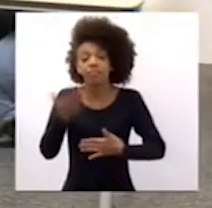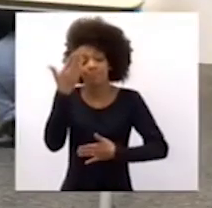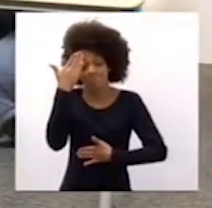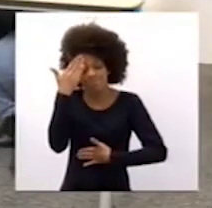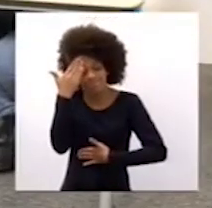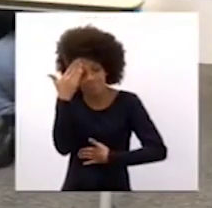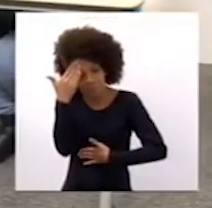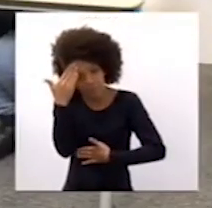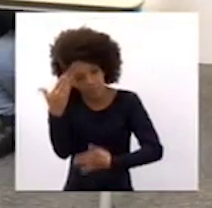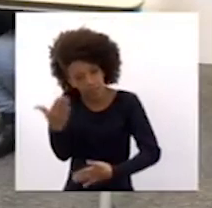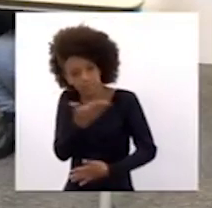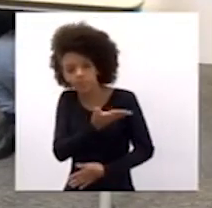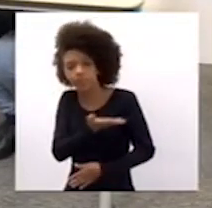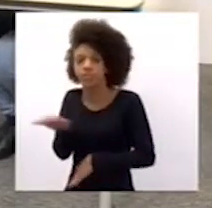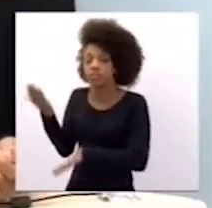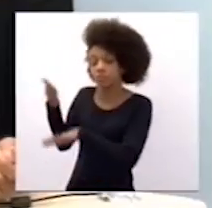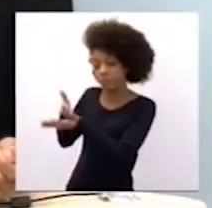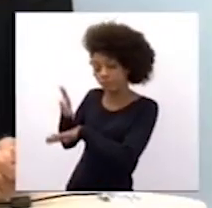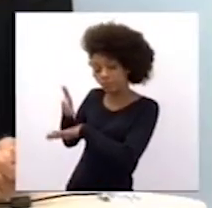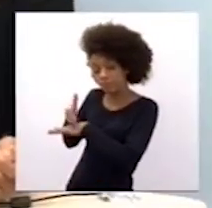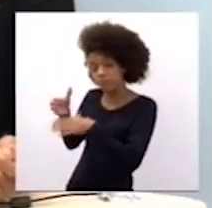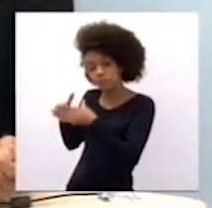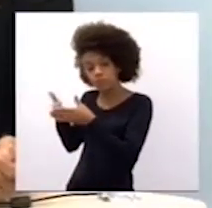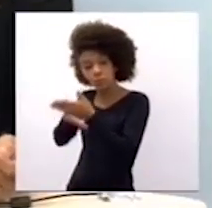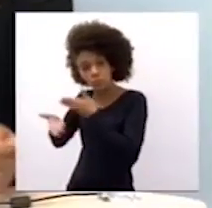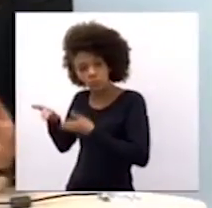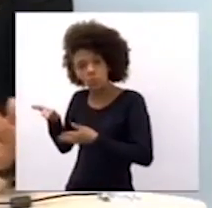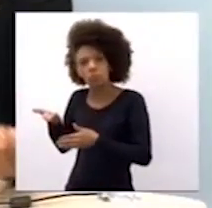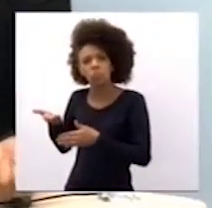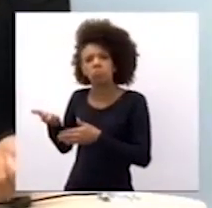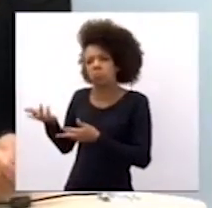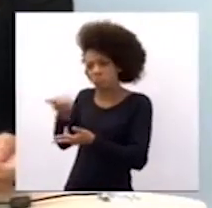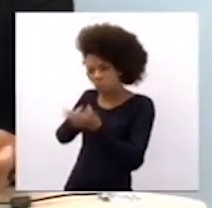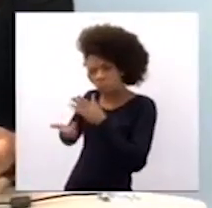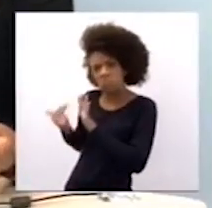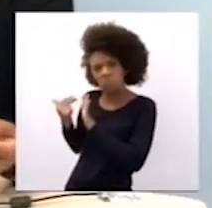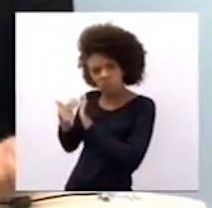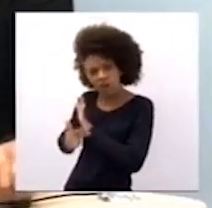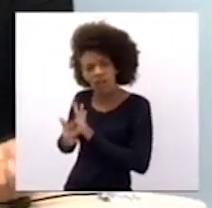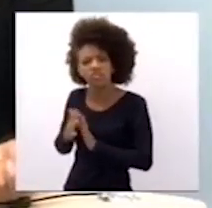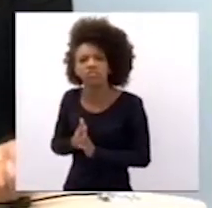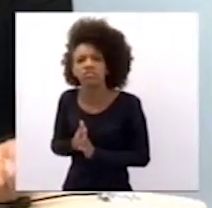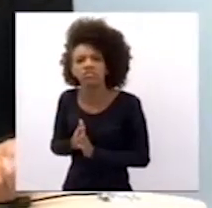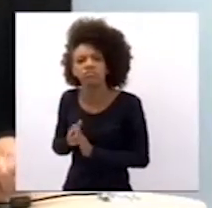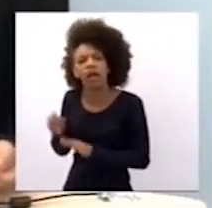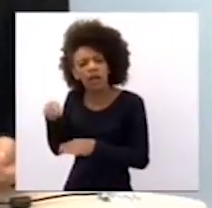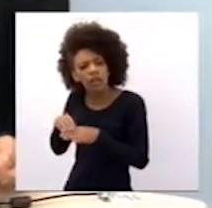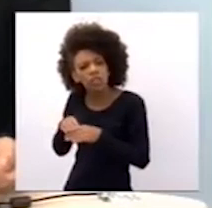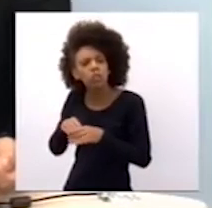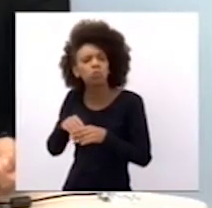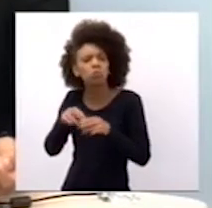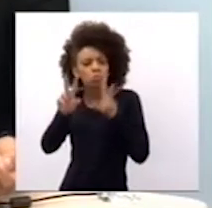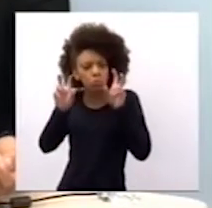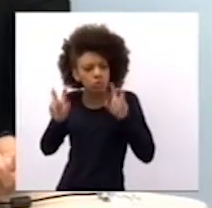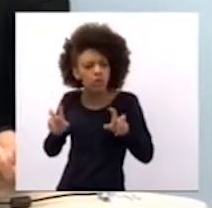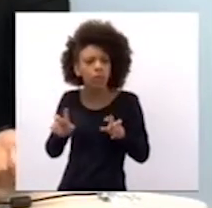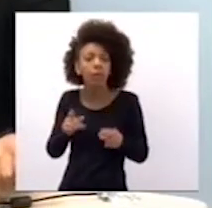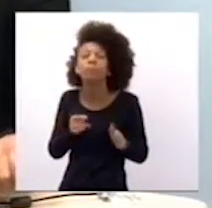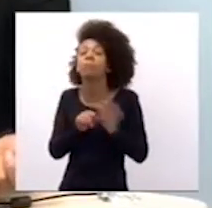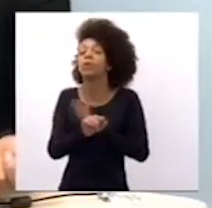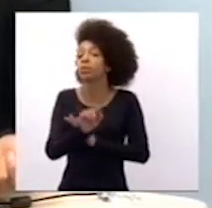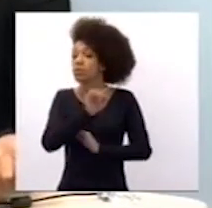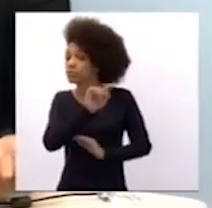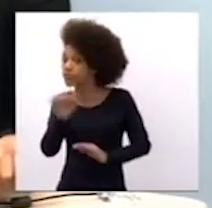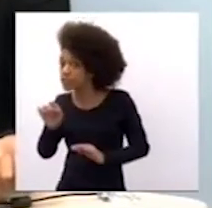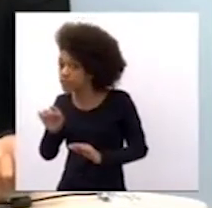agradecer por vocês estarem participando no chat, né? Muitas respostas aqui dentro do que nós perguntamos para vocês. Em